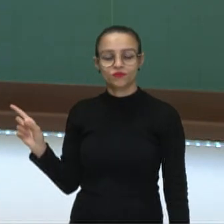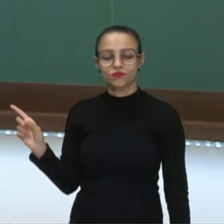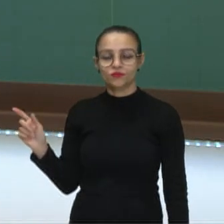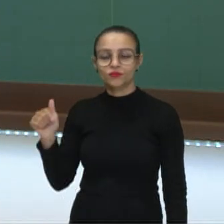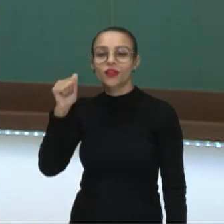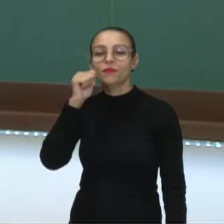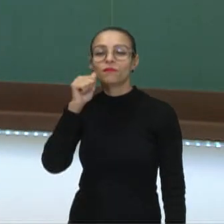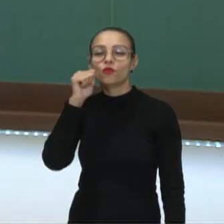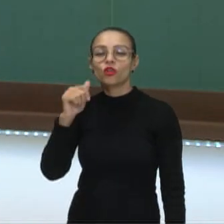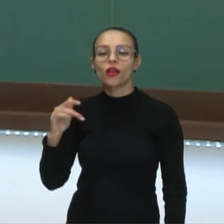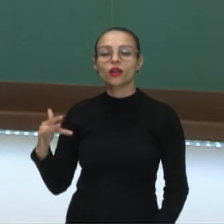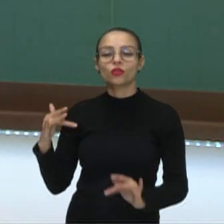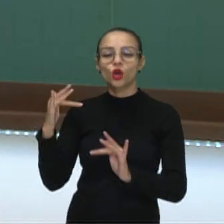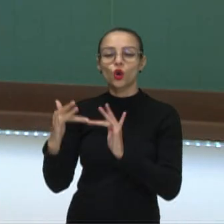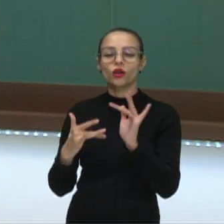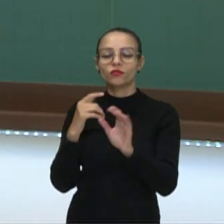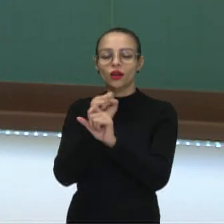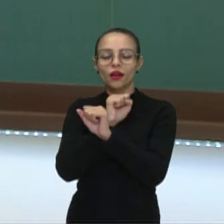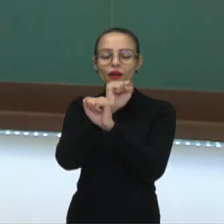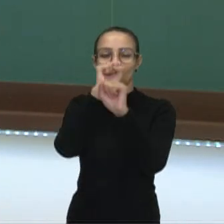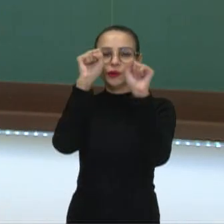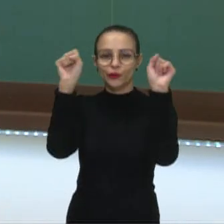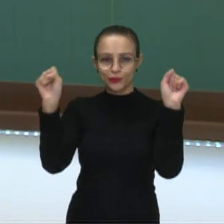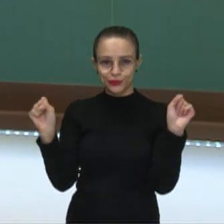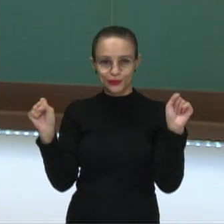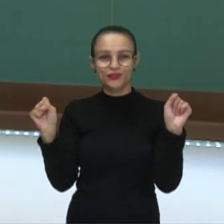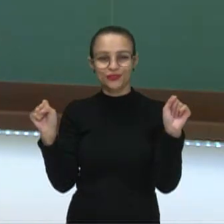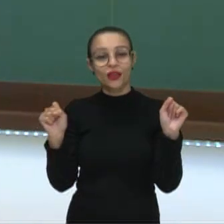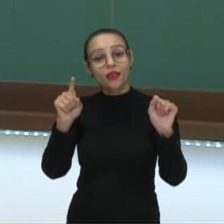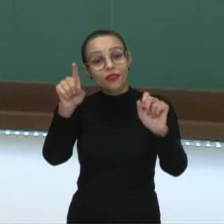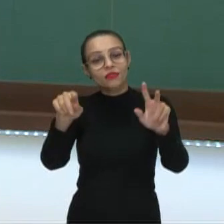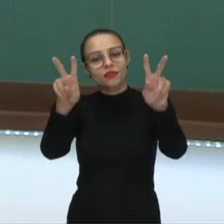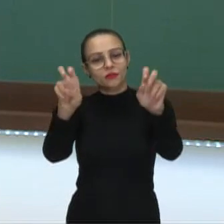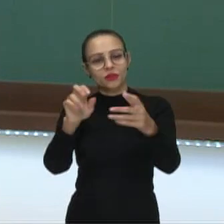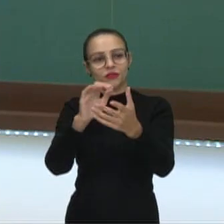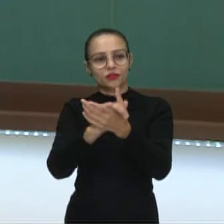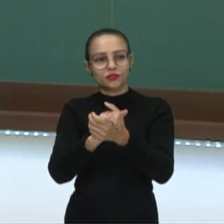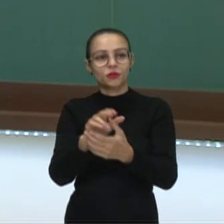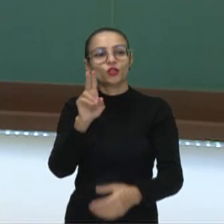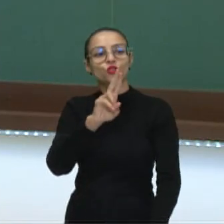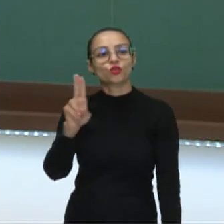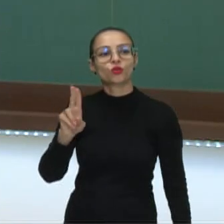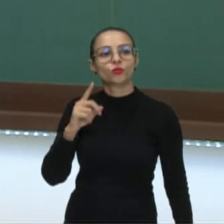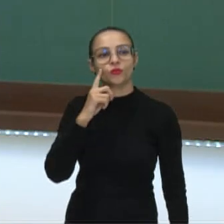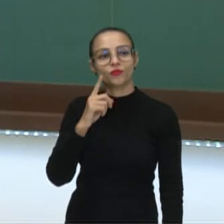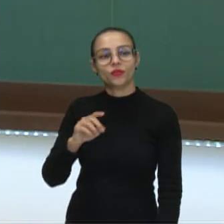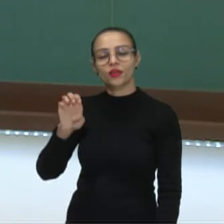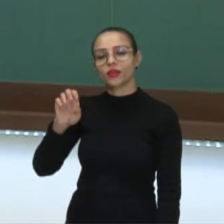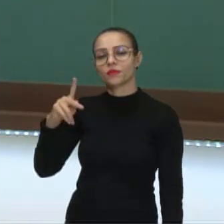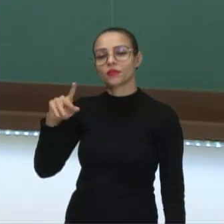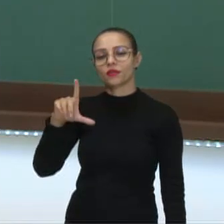noiva acordou. Ó, tá falando de um tema de casamento, então por isso é um epitalâmio.